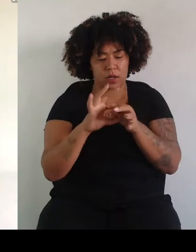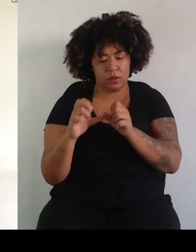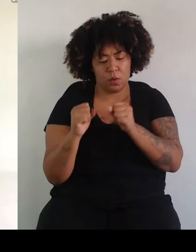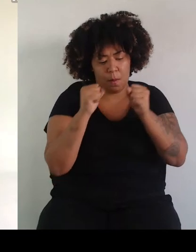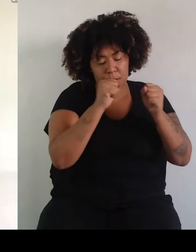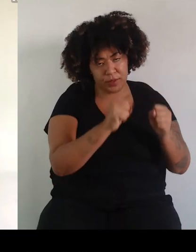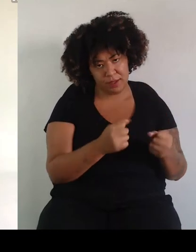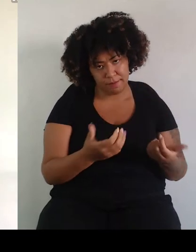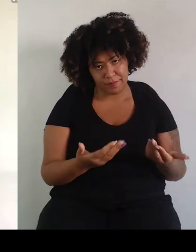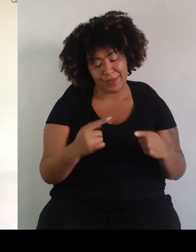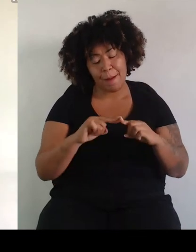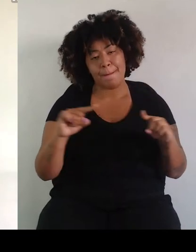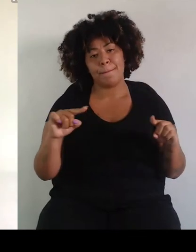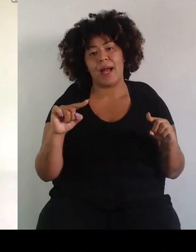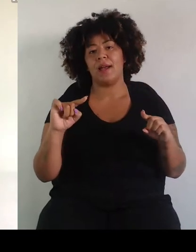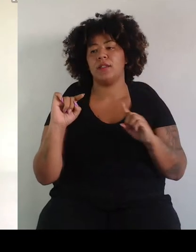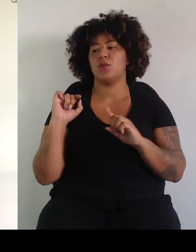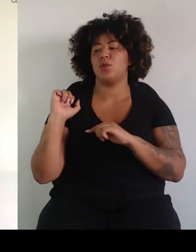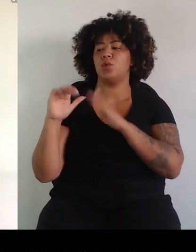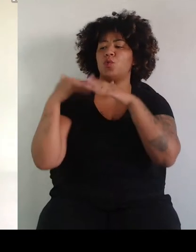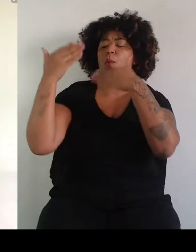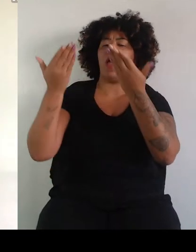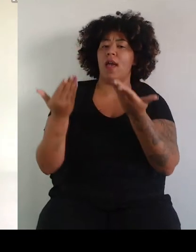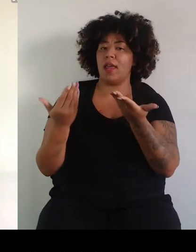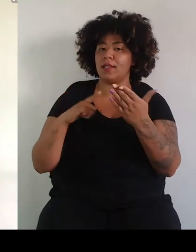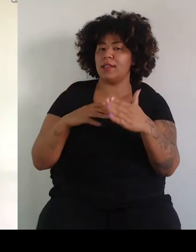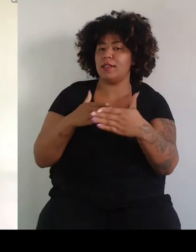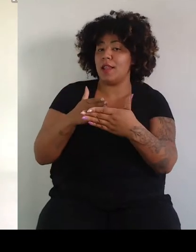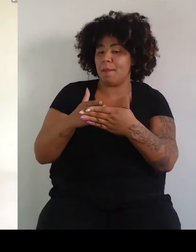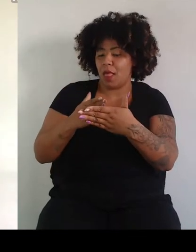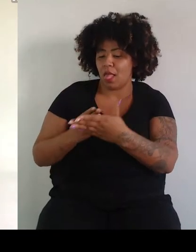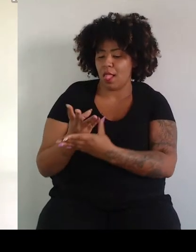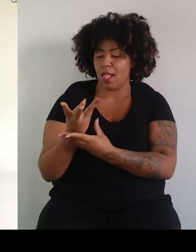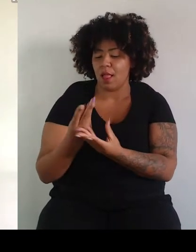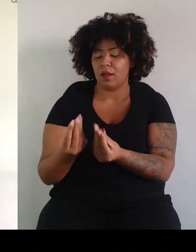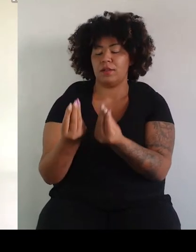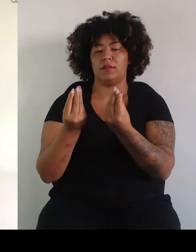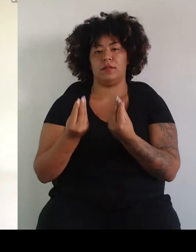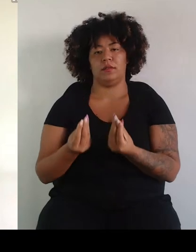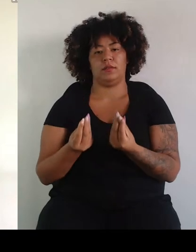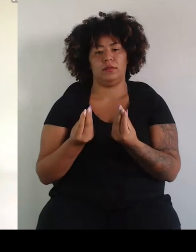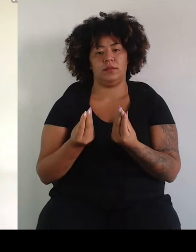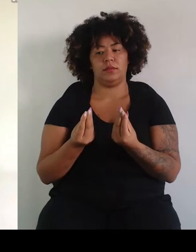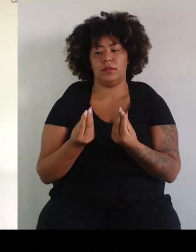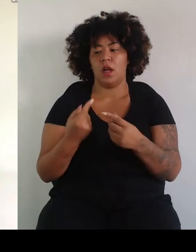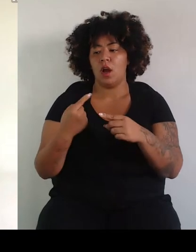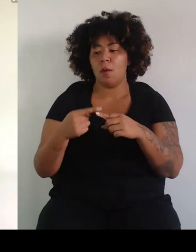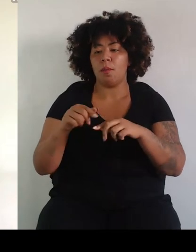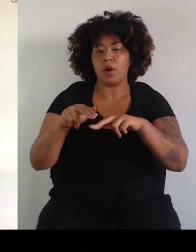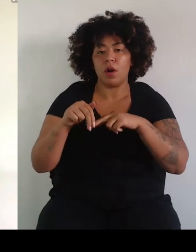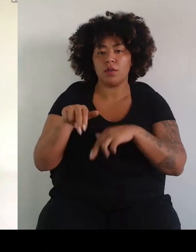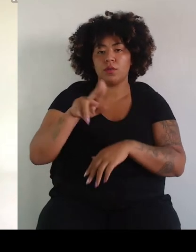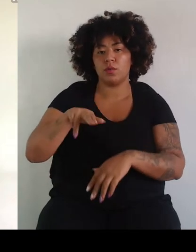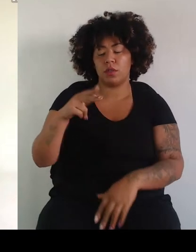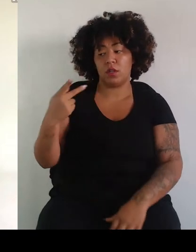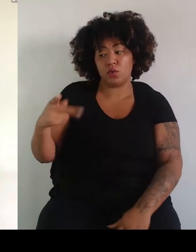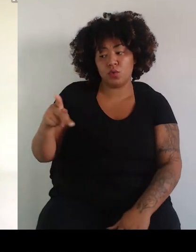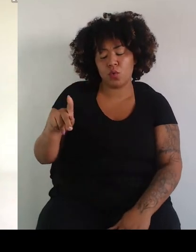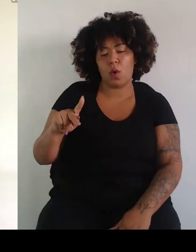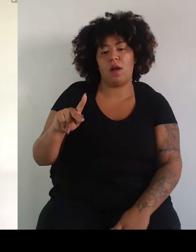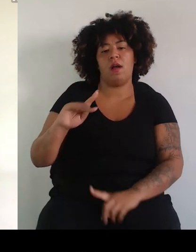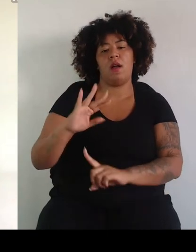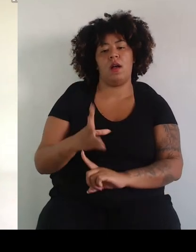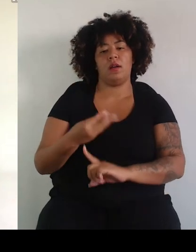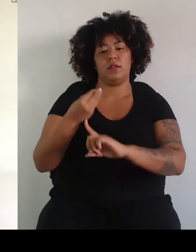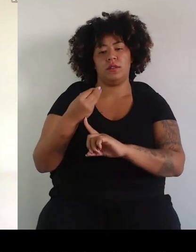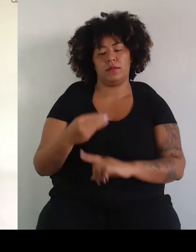supera essas limitações digamos políticas ter qualidade da sua pintura né e merece